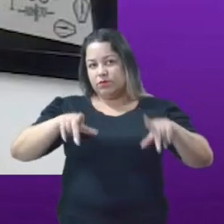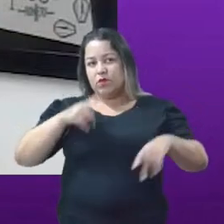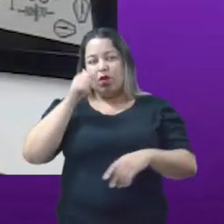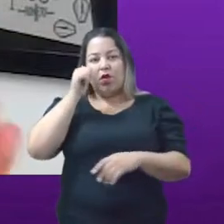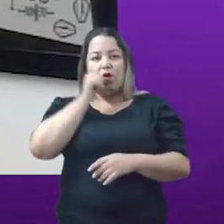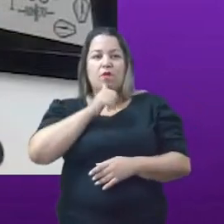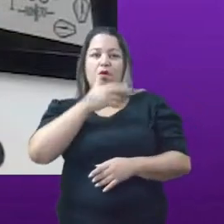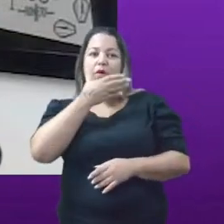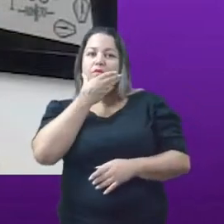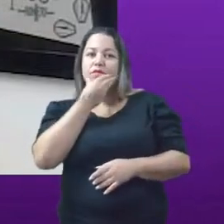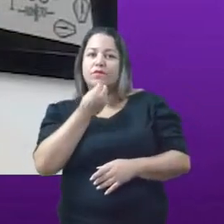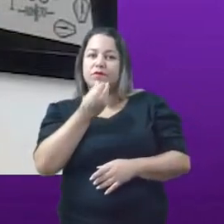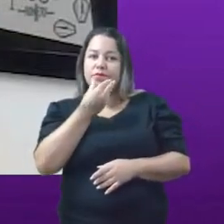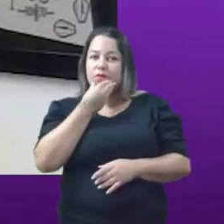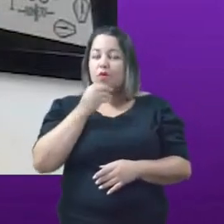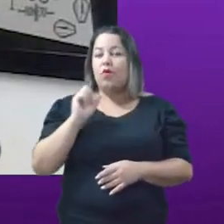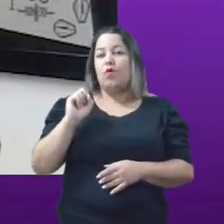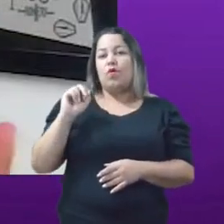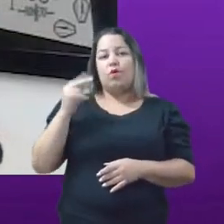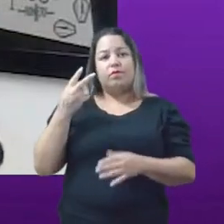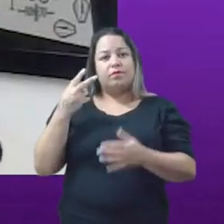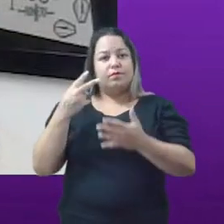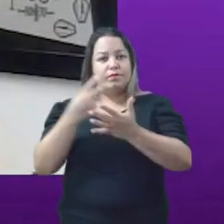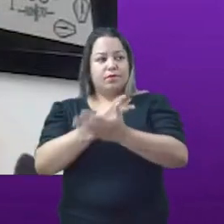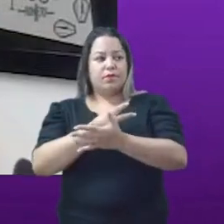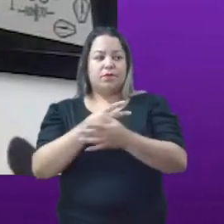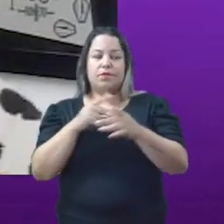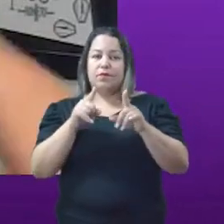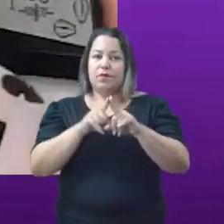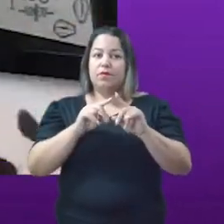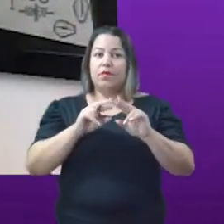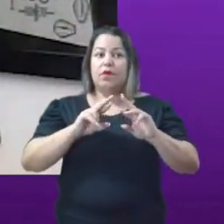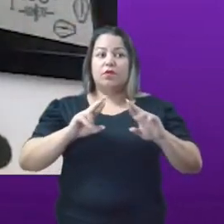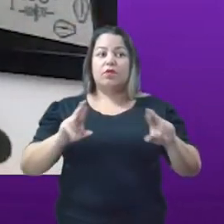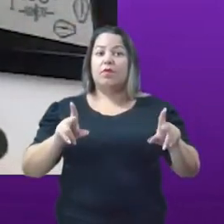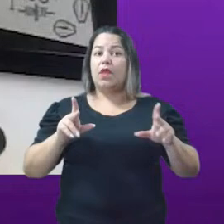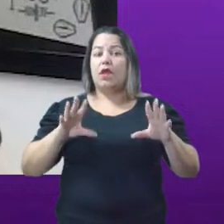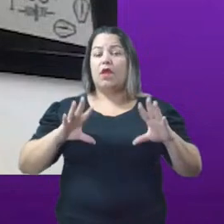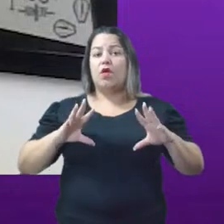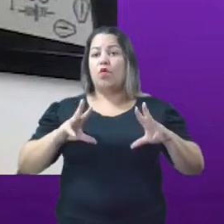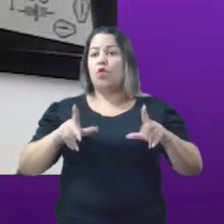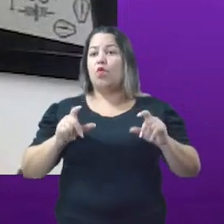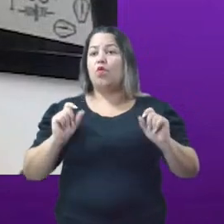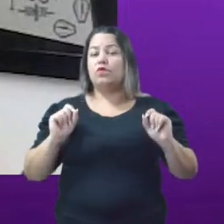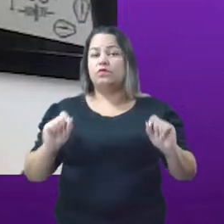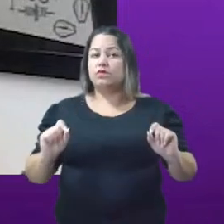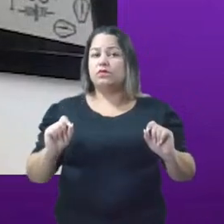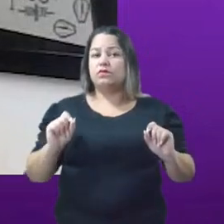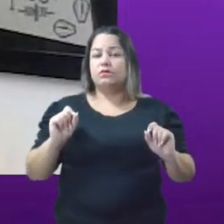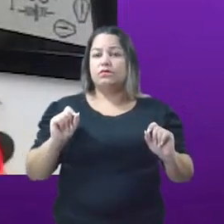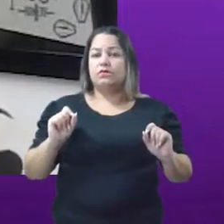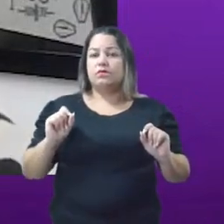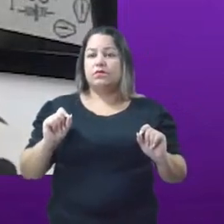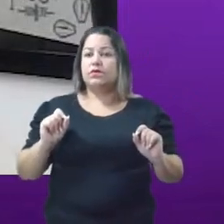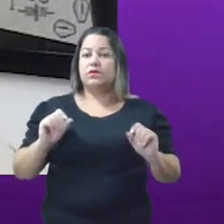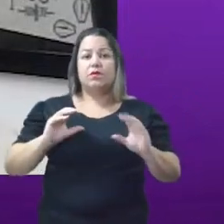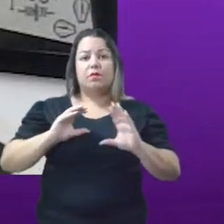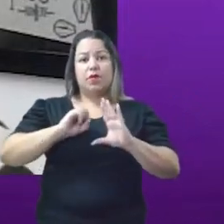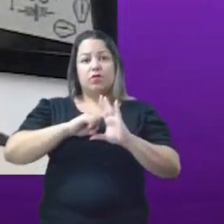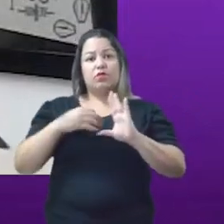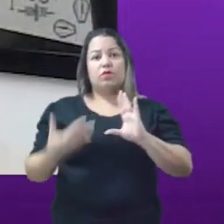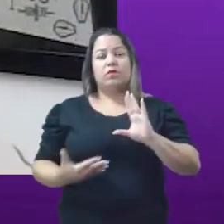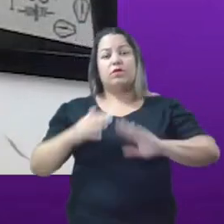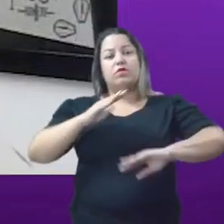e ser mulher. Ou seja, né, a performatividade ela é um conjunto de características,